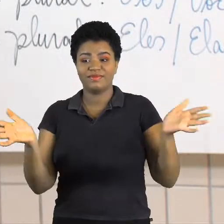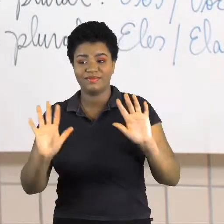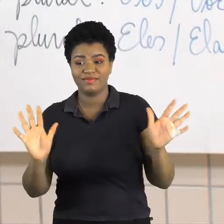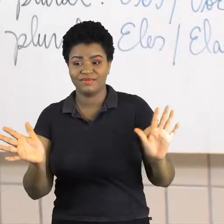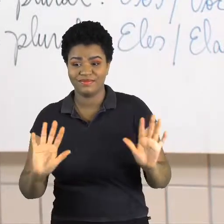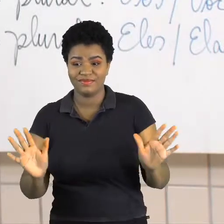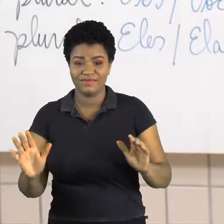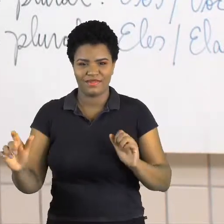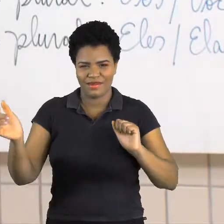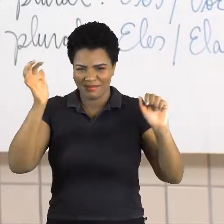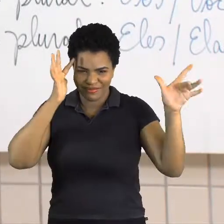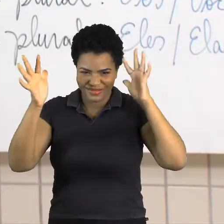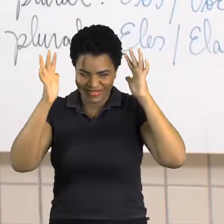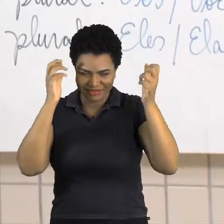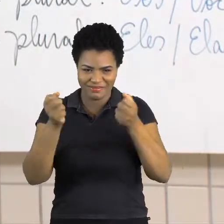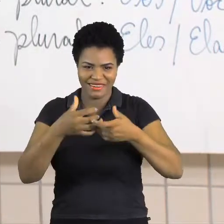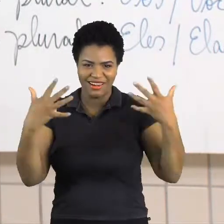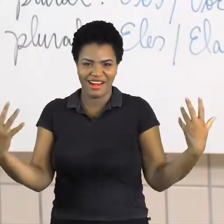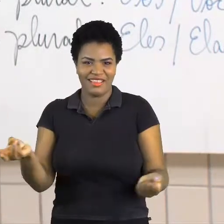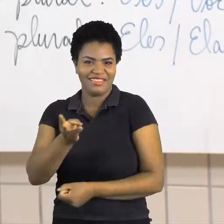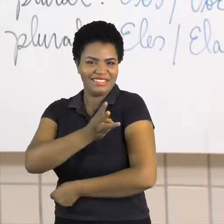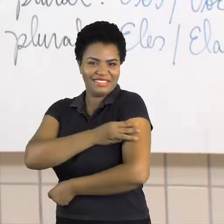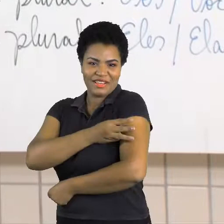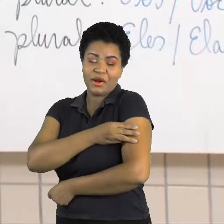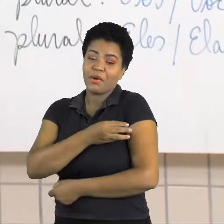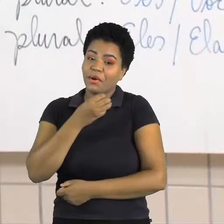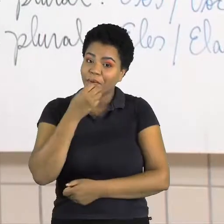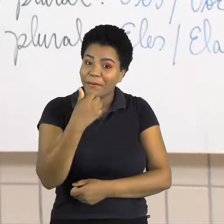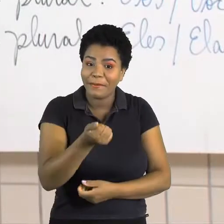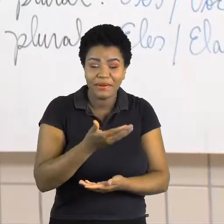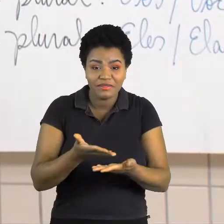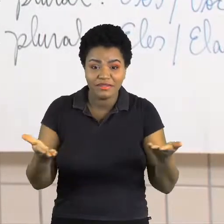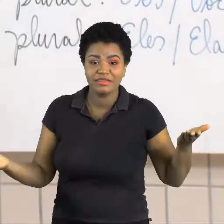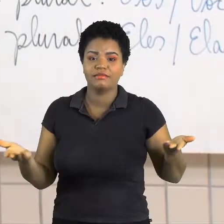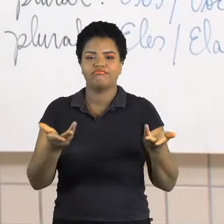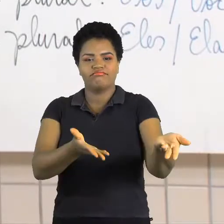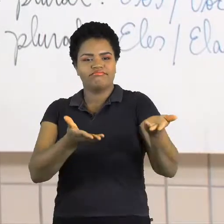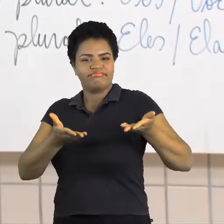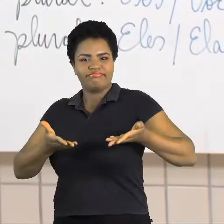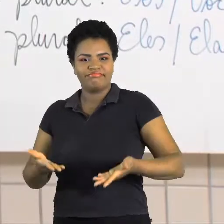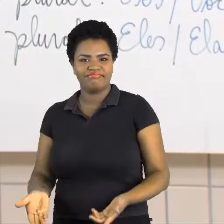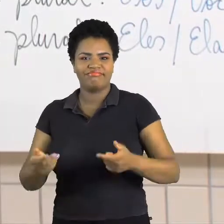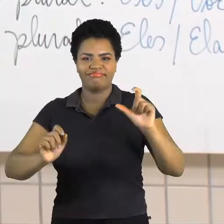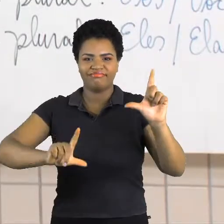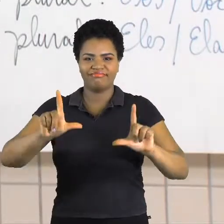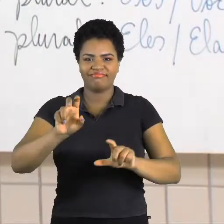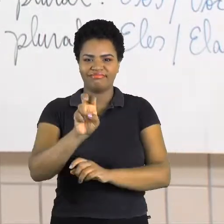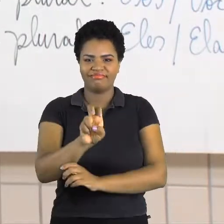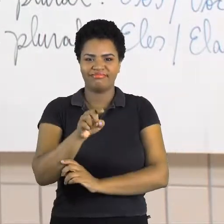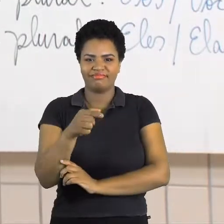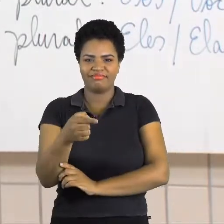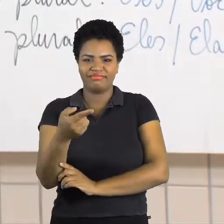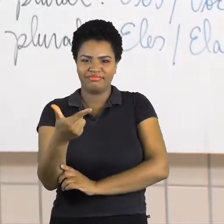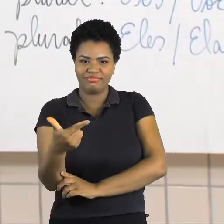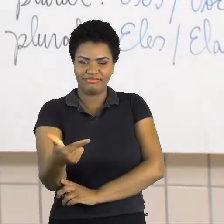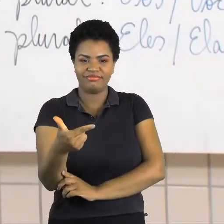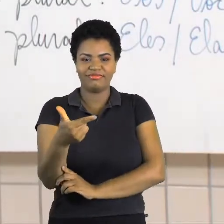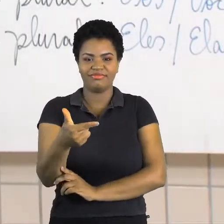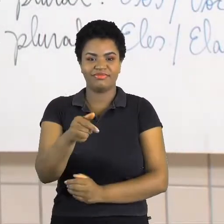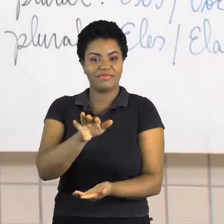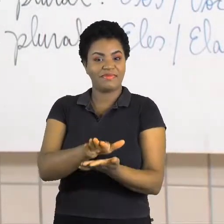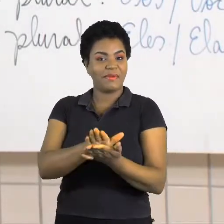mentes brilhantes do terceiro ano, tudo bem com vocês? Sejam bem-vindos ao nosso canal 5.2